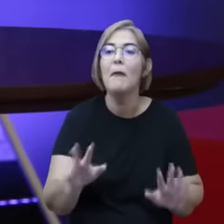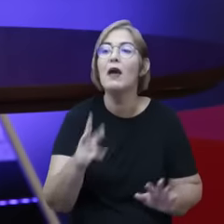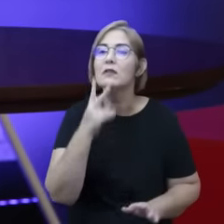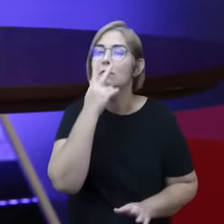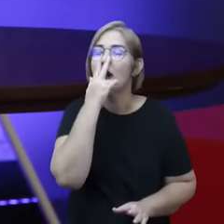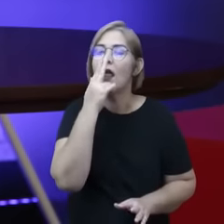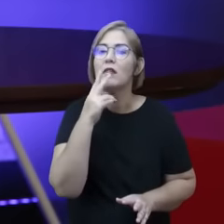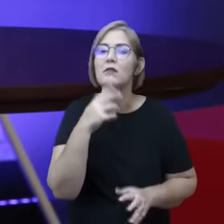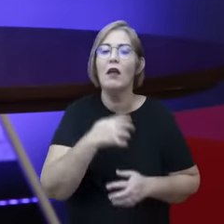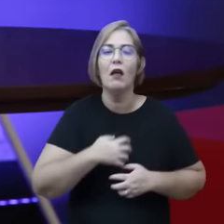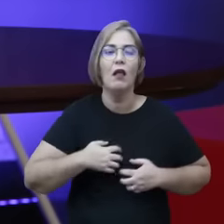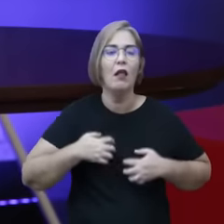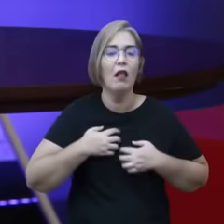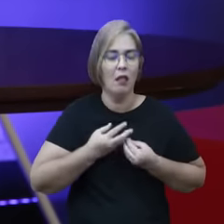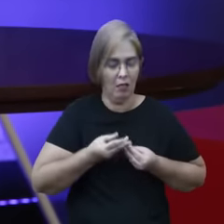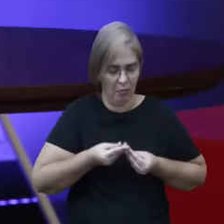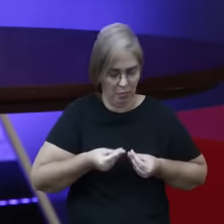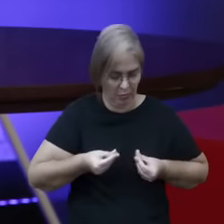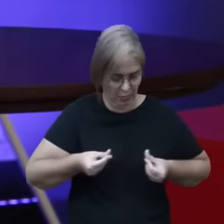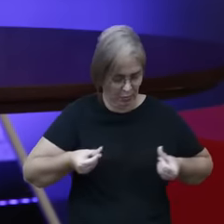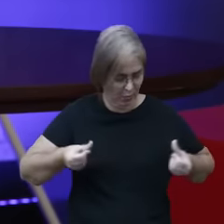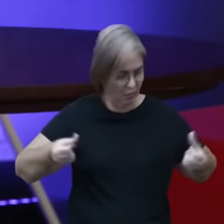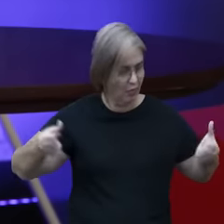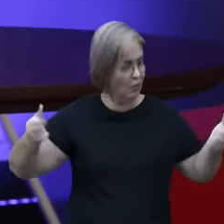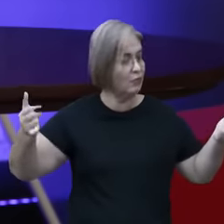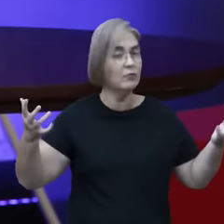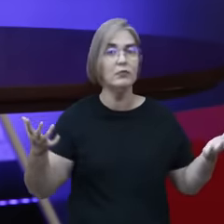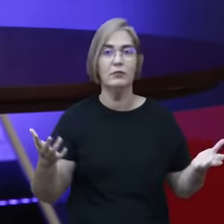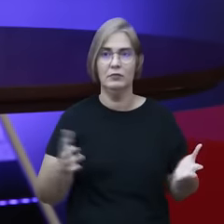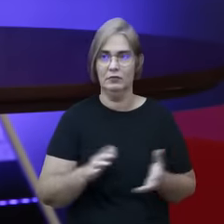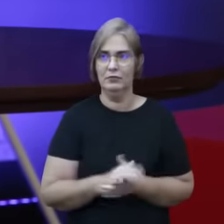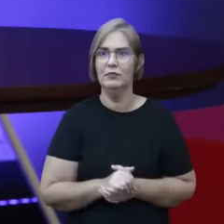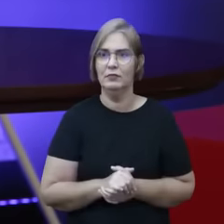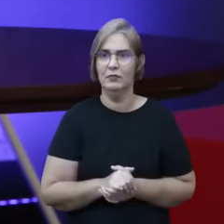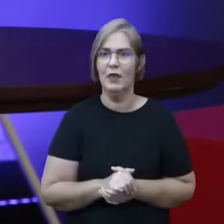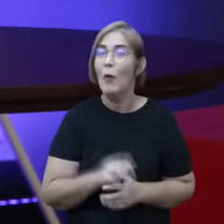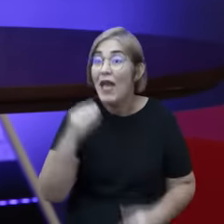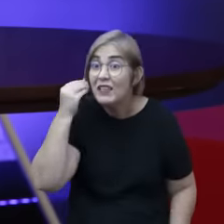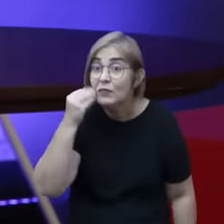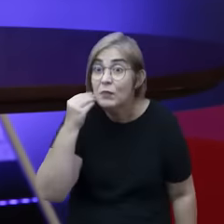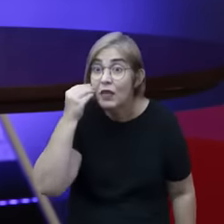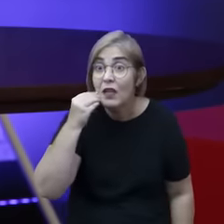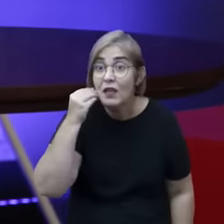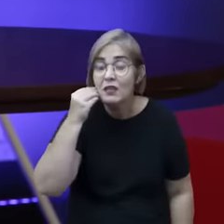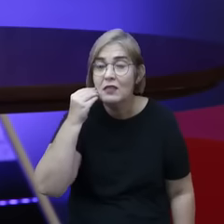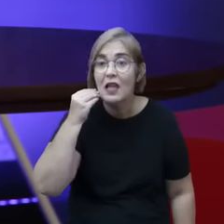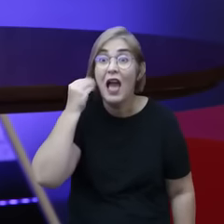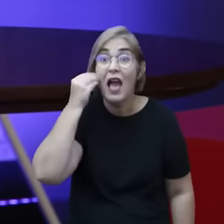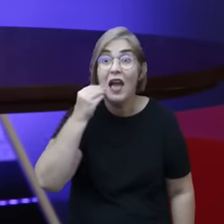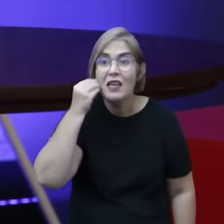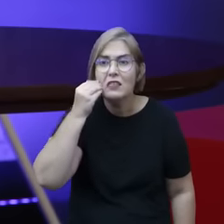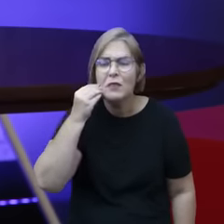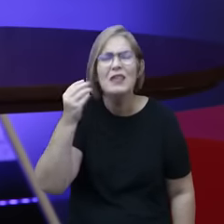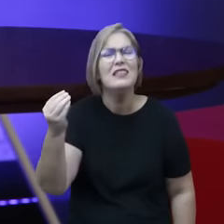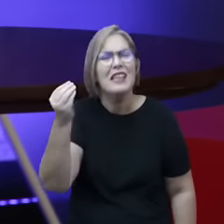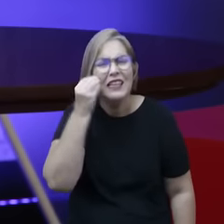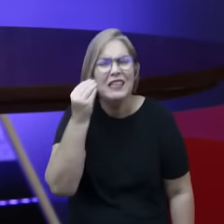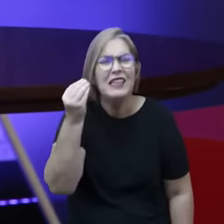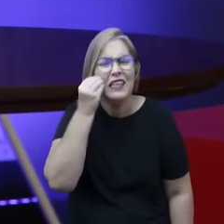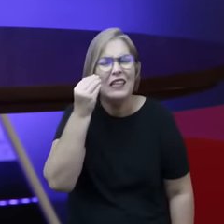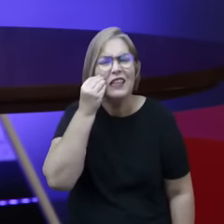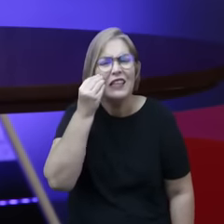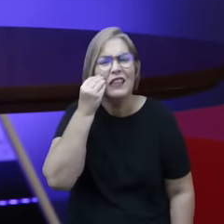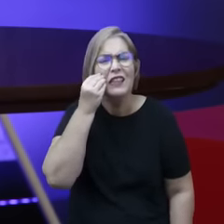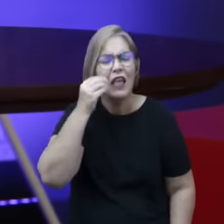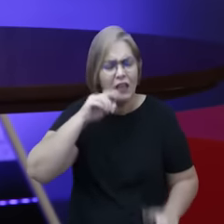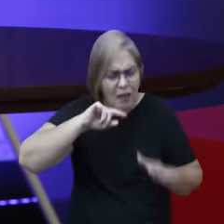experiência do absurdo. Essa experiência que vai mergulhar na existência, mesmo